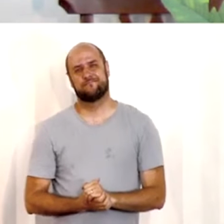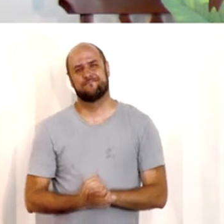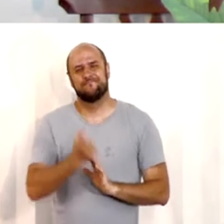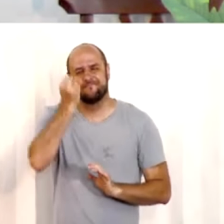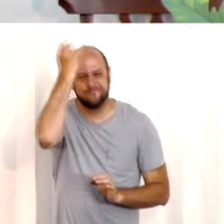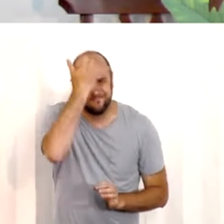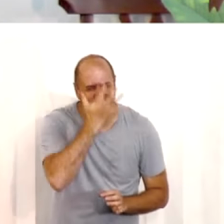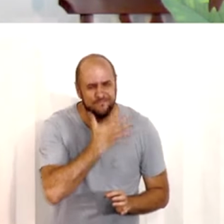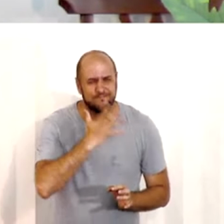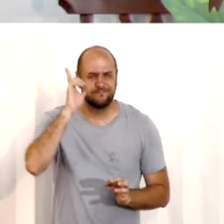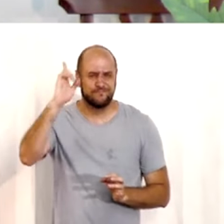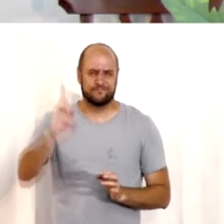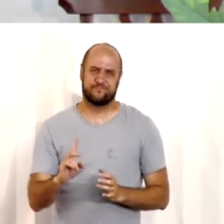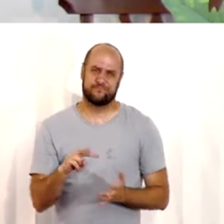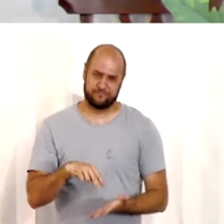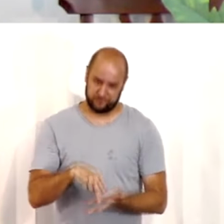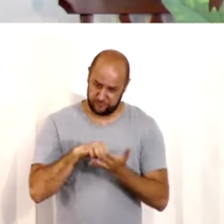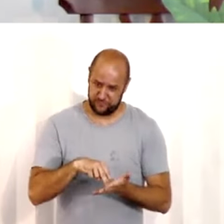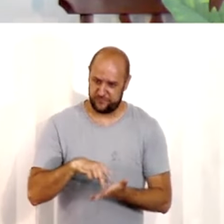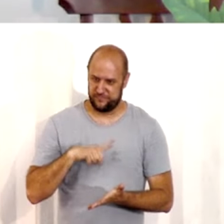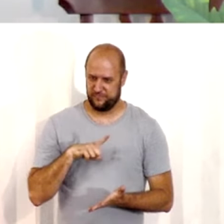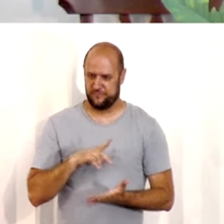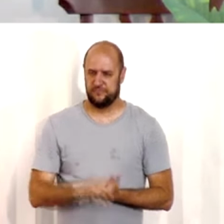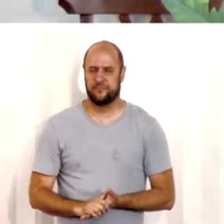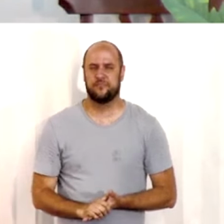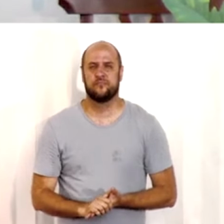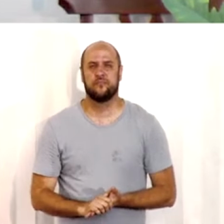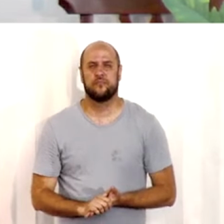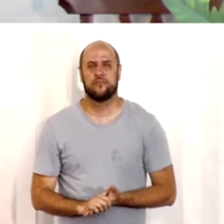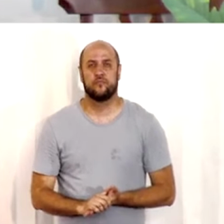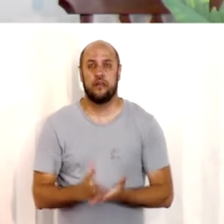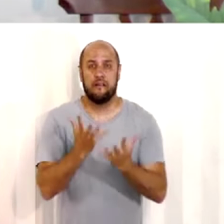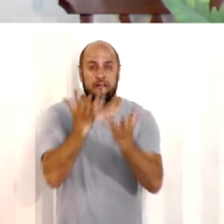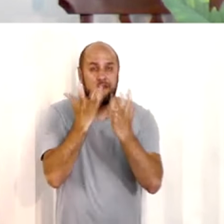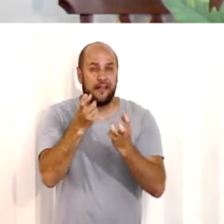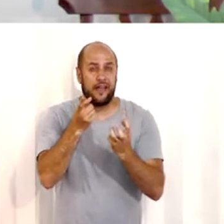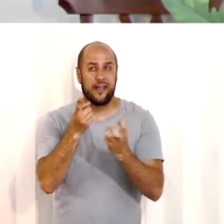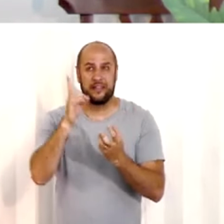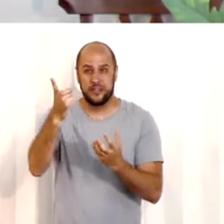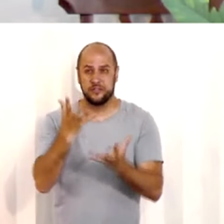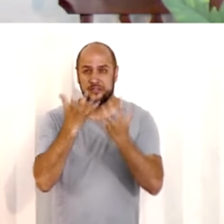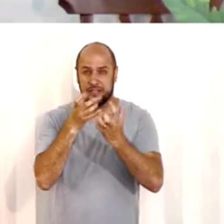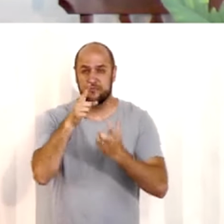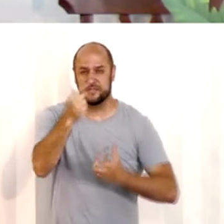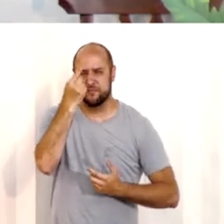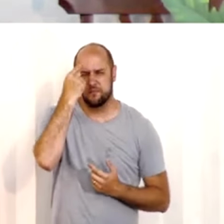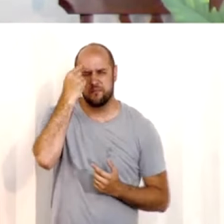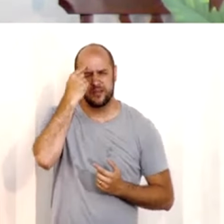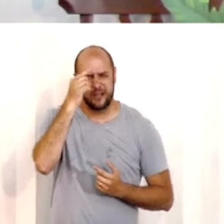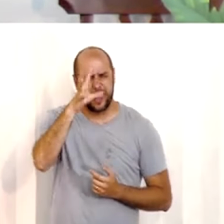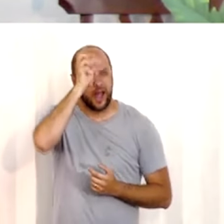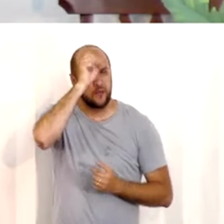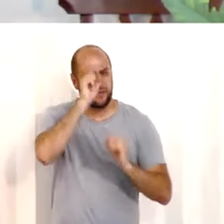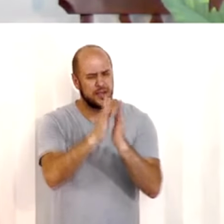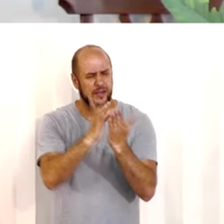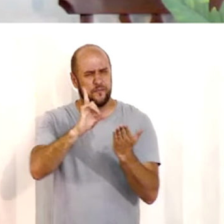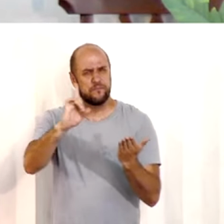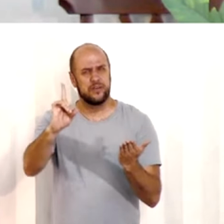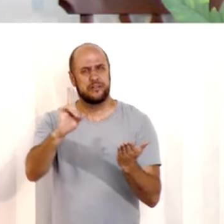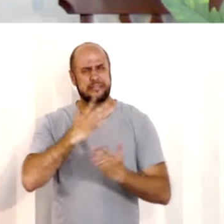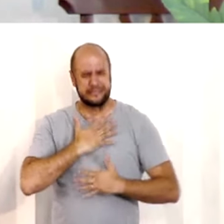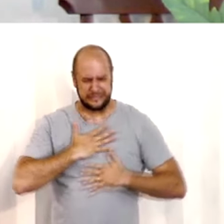Senhor lhe atrai a Ele para que você se deleite na sua palavra, para que você se alimente dela, para que você se fortaleça